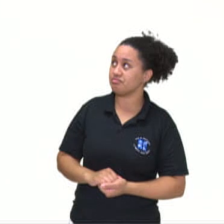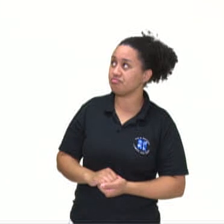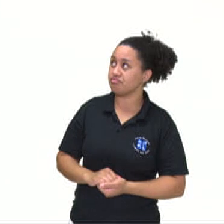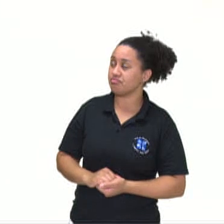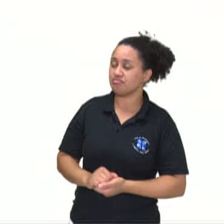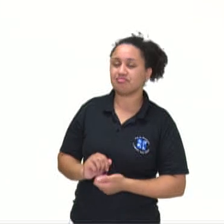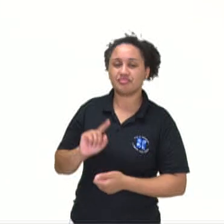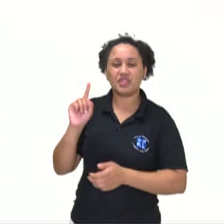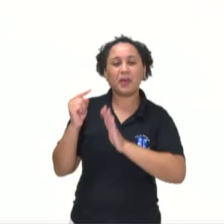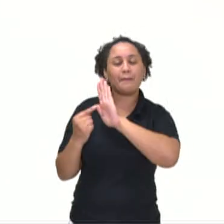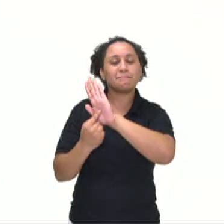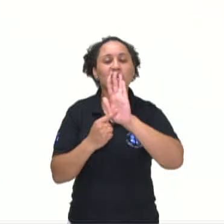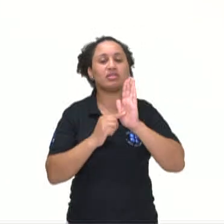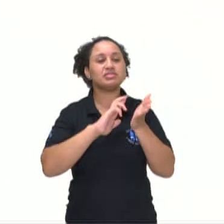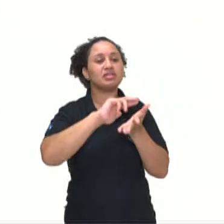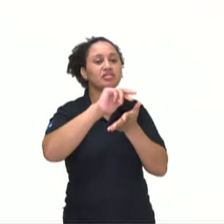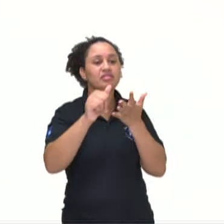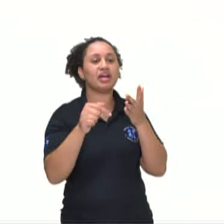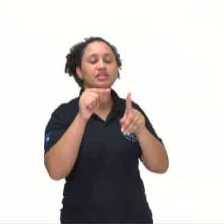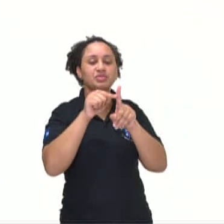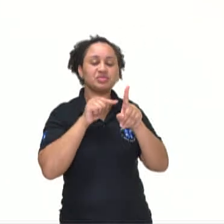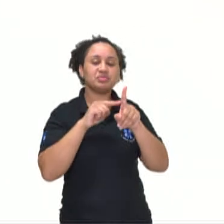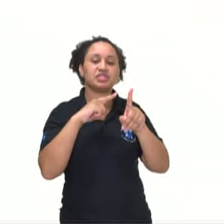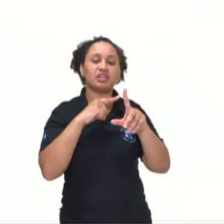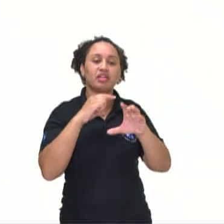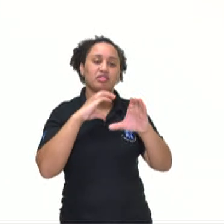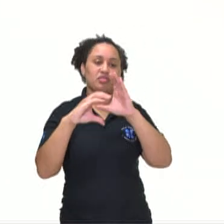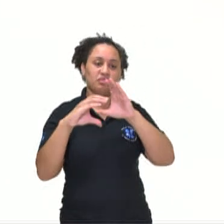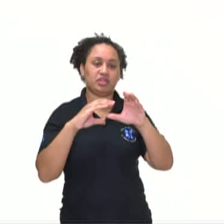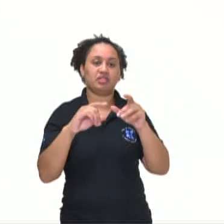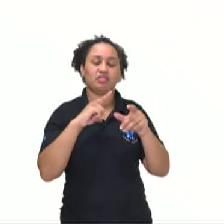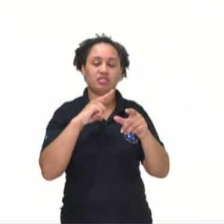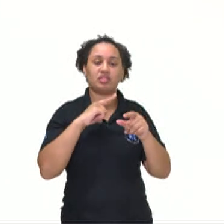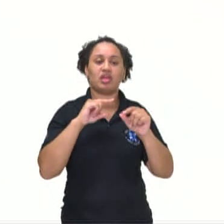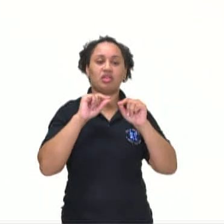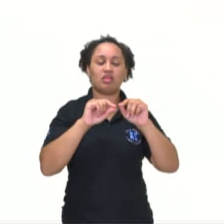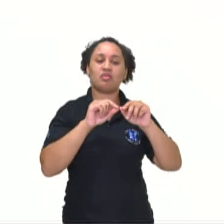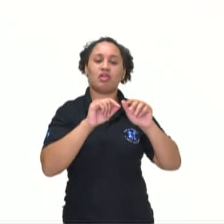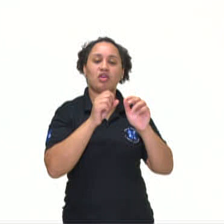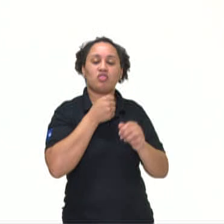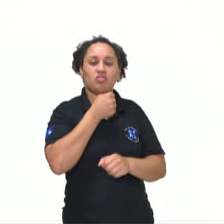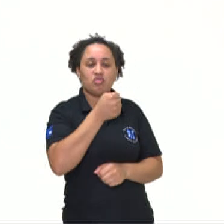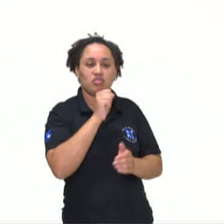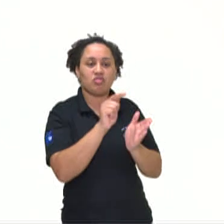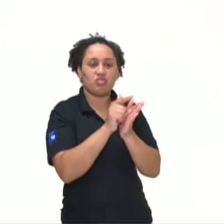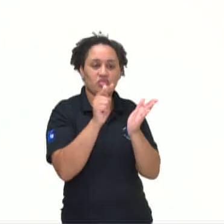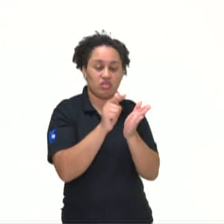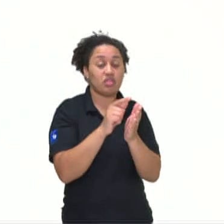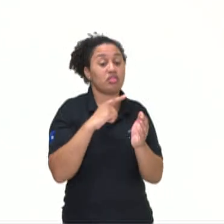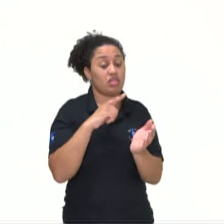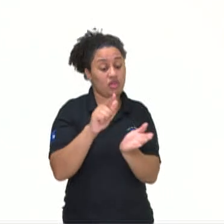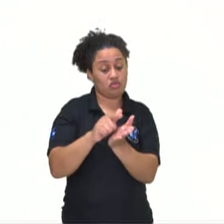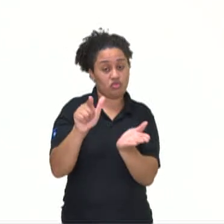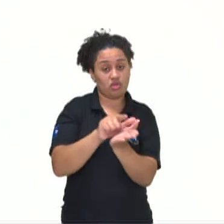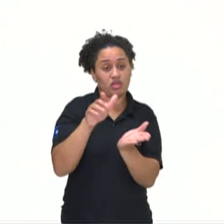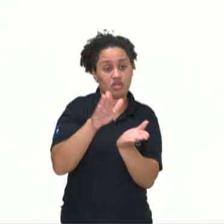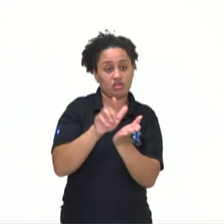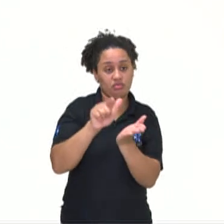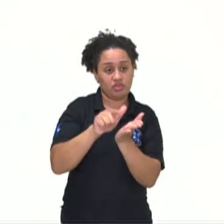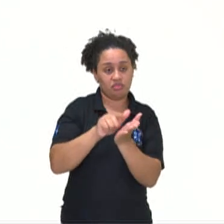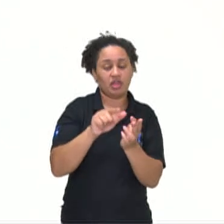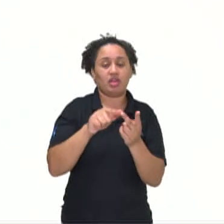quê? Diferentes meios de comunicação em massa. Nós temos os programas jornalísticos, nós temos o jornal impresso, o